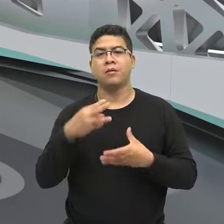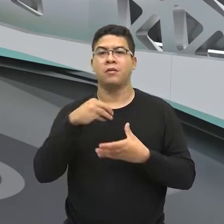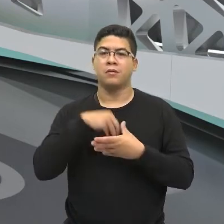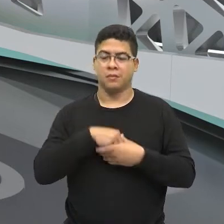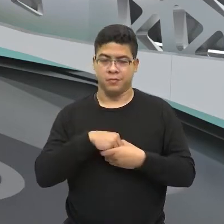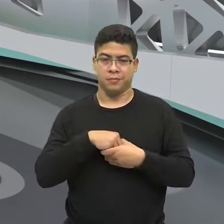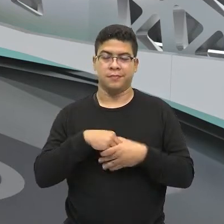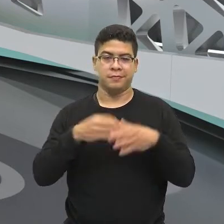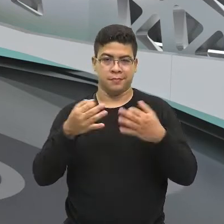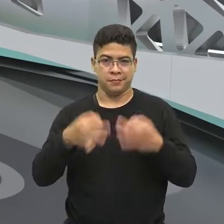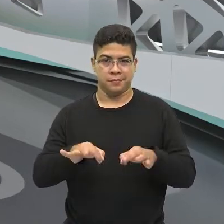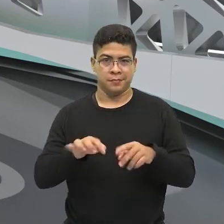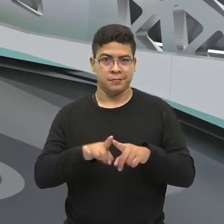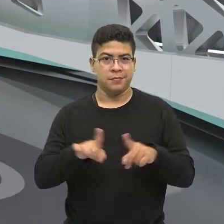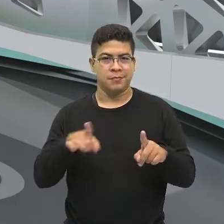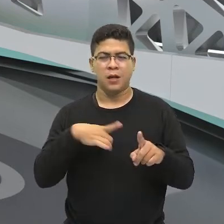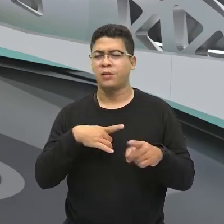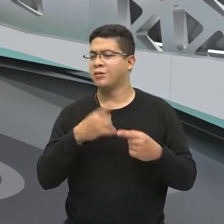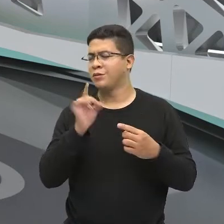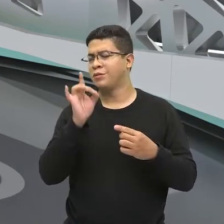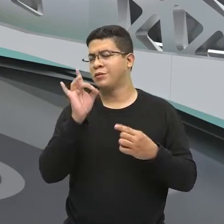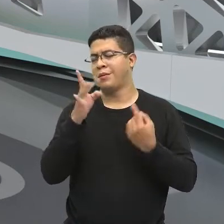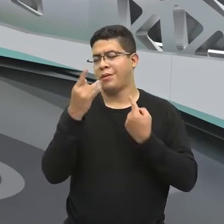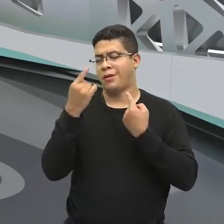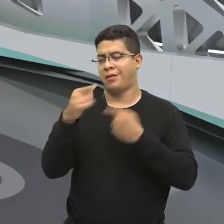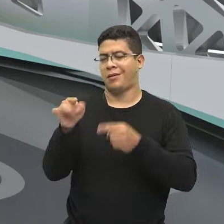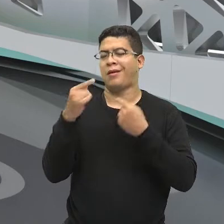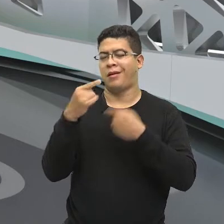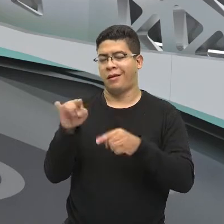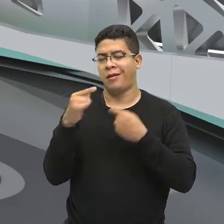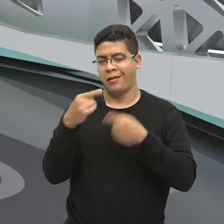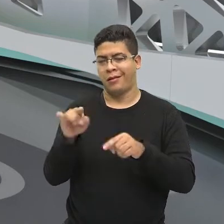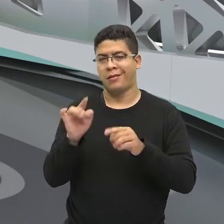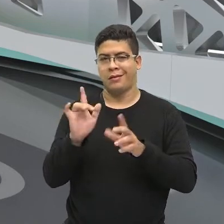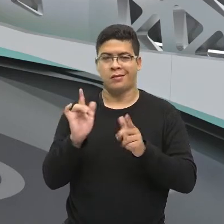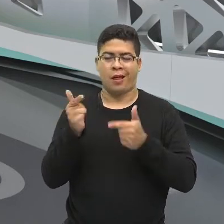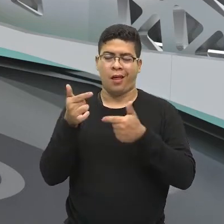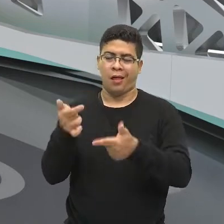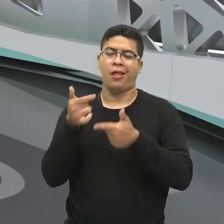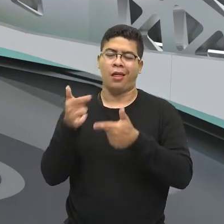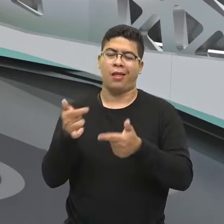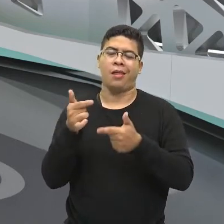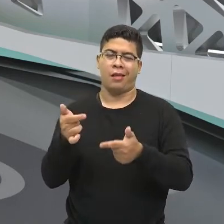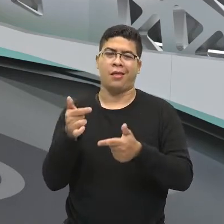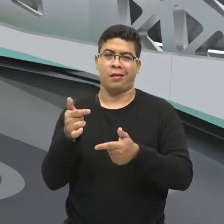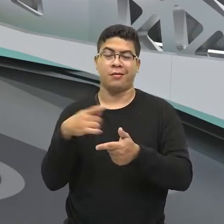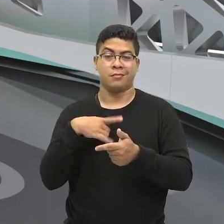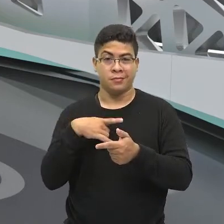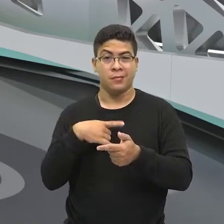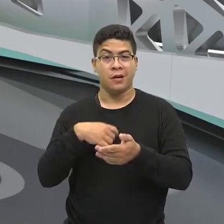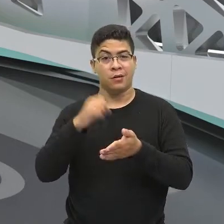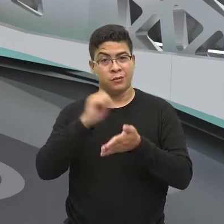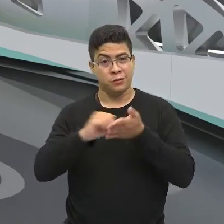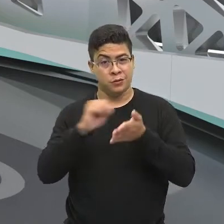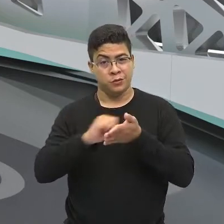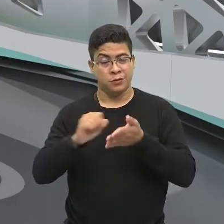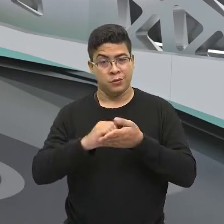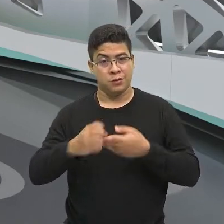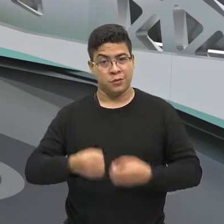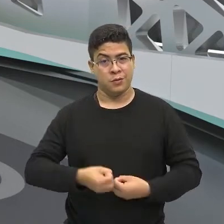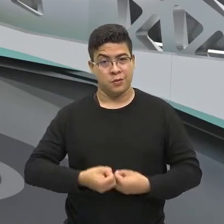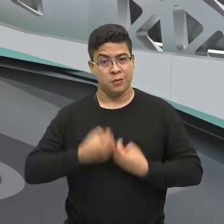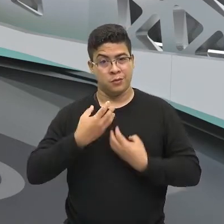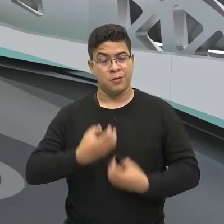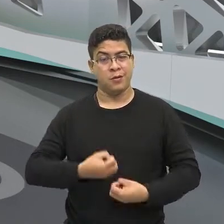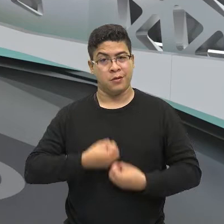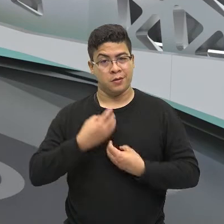usavam, né? Só para caçoar mesmo da cara dos parnasianos, né? Aí ele fez, né, o poema